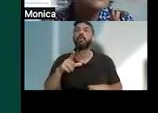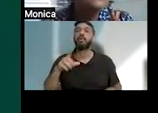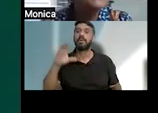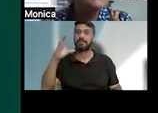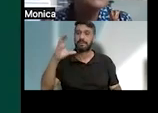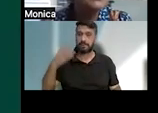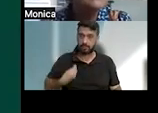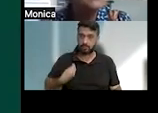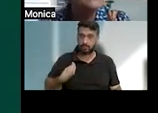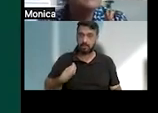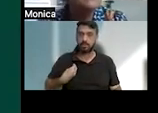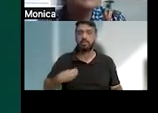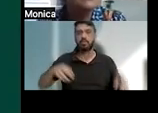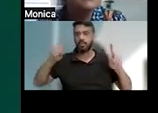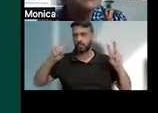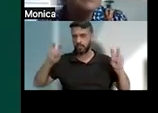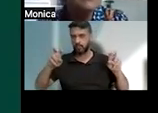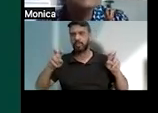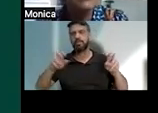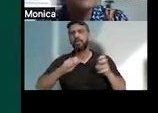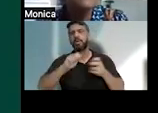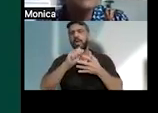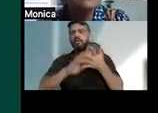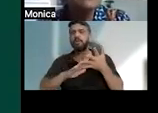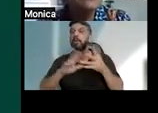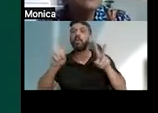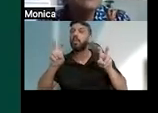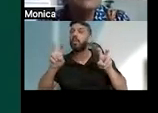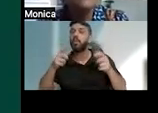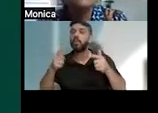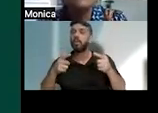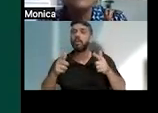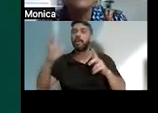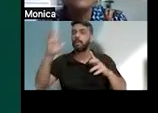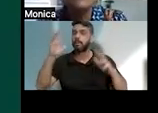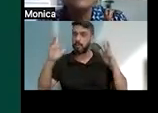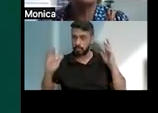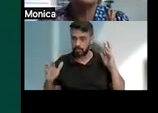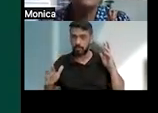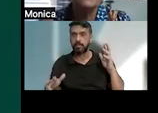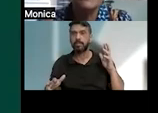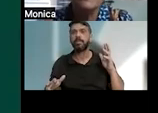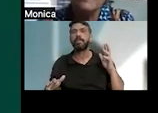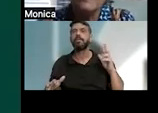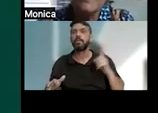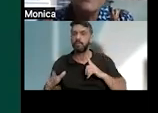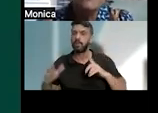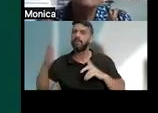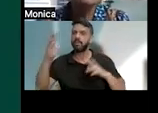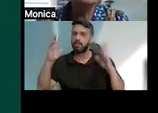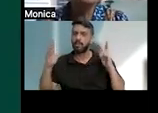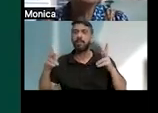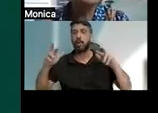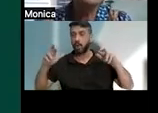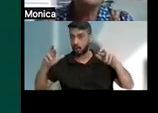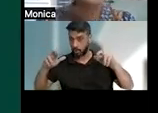era a atividade era sobre meio ambiente e saúde. Então, a gente falou sobre câncer e